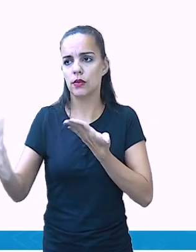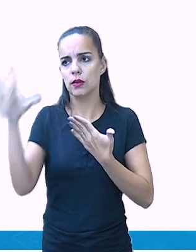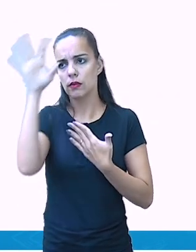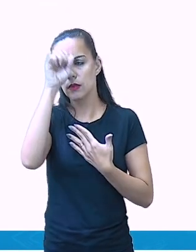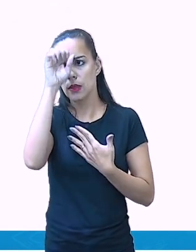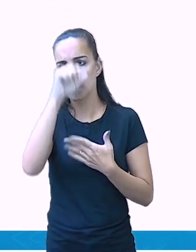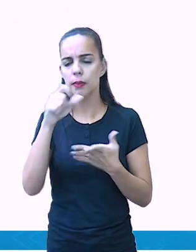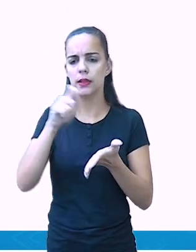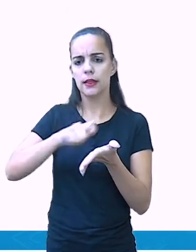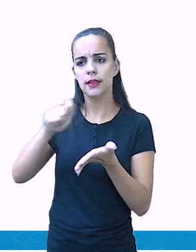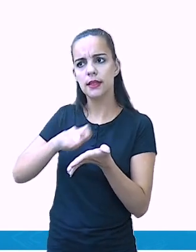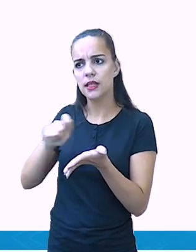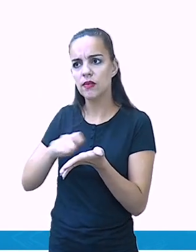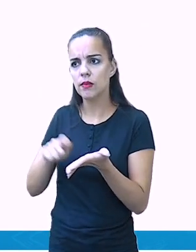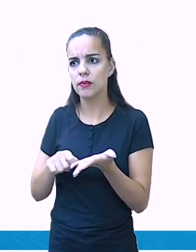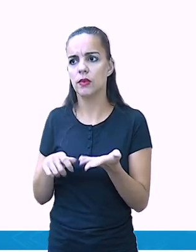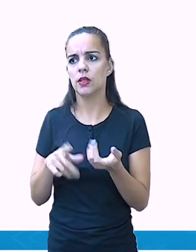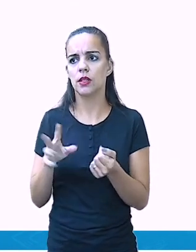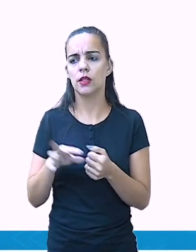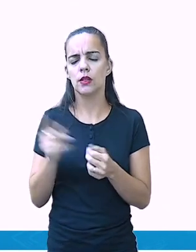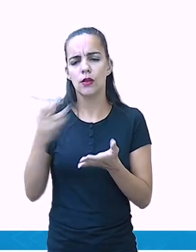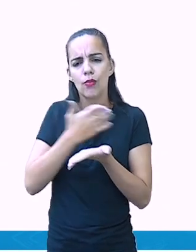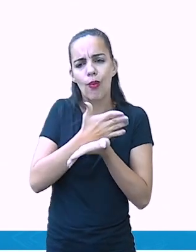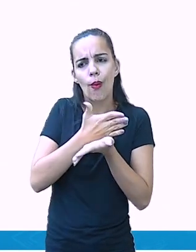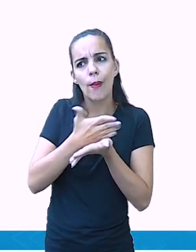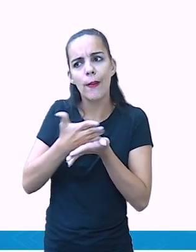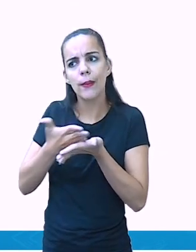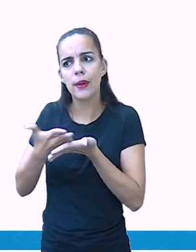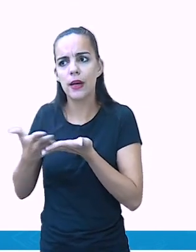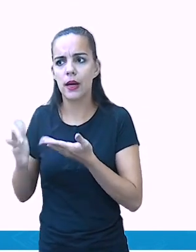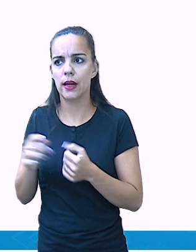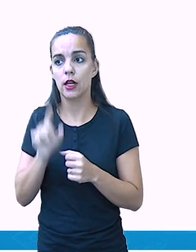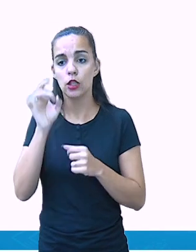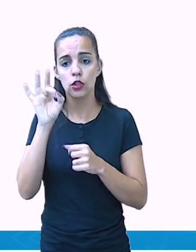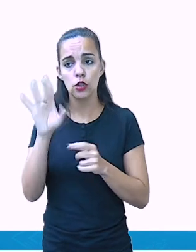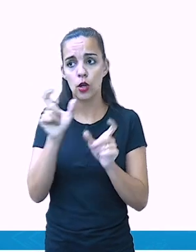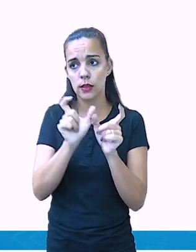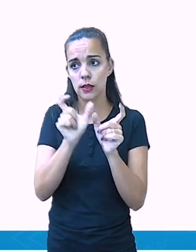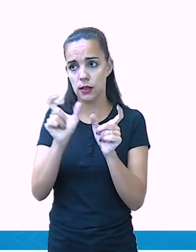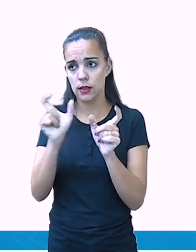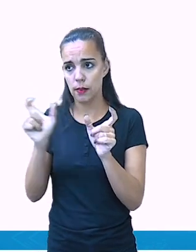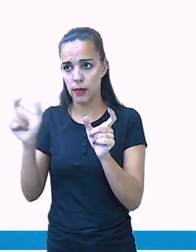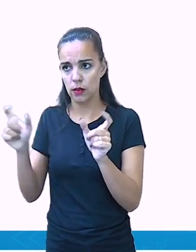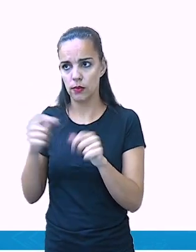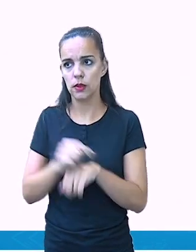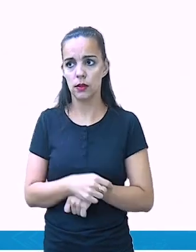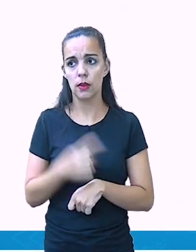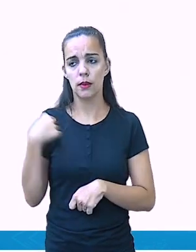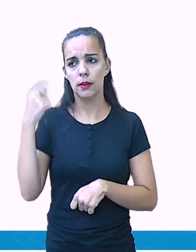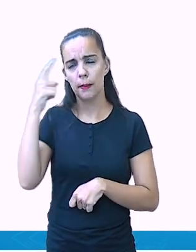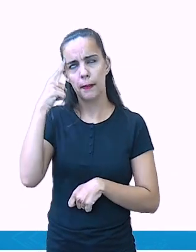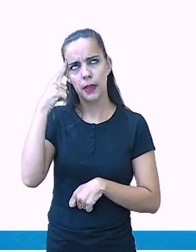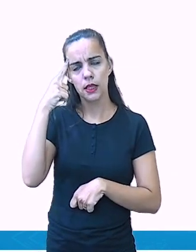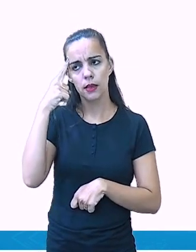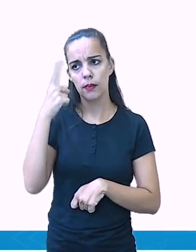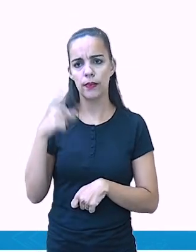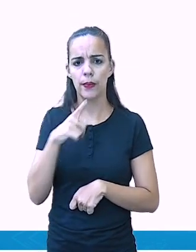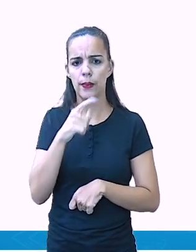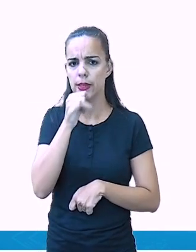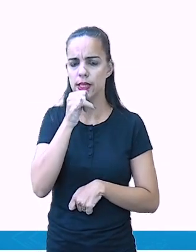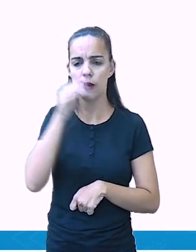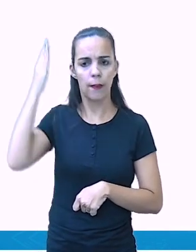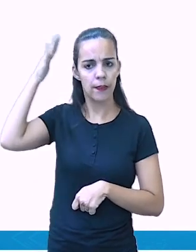a escrever e estão bem no início, então vocês podem separar, ó, no pensamento. Por exemplo, a palavra